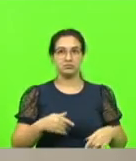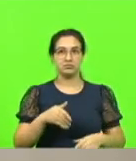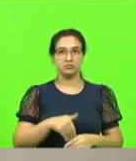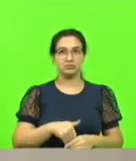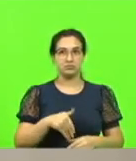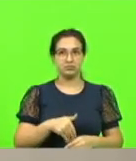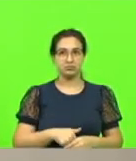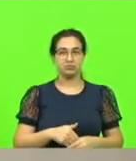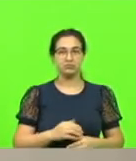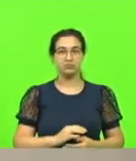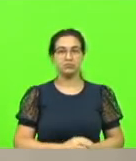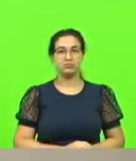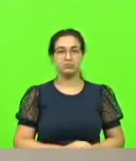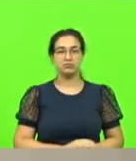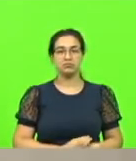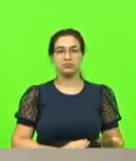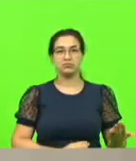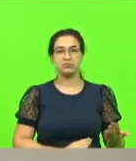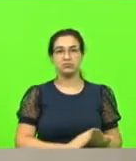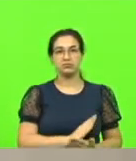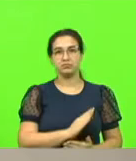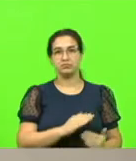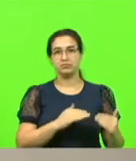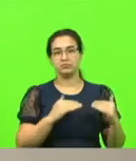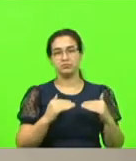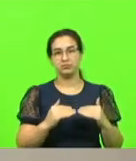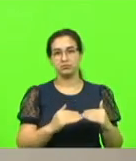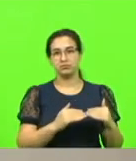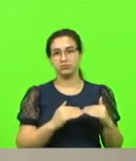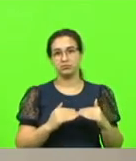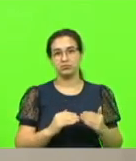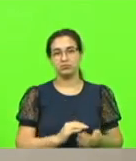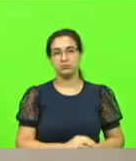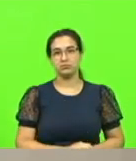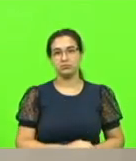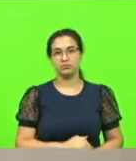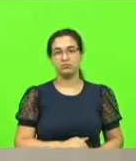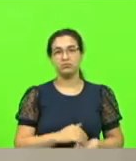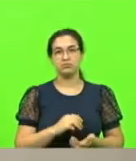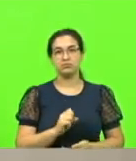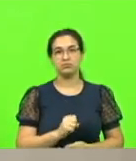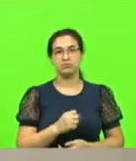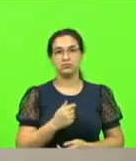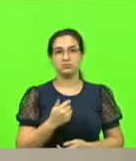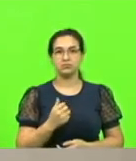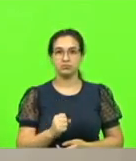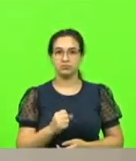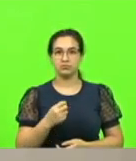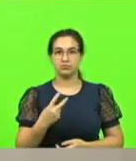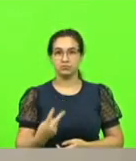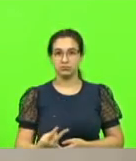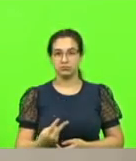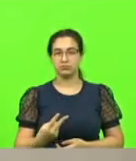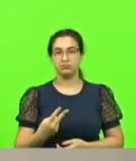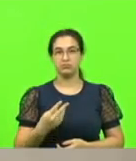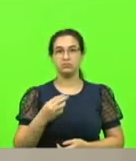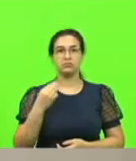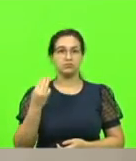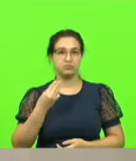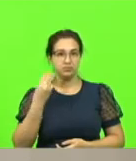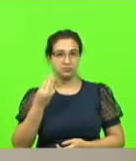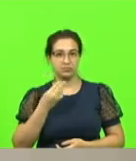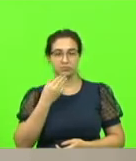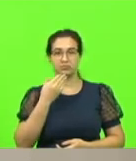que aprovam, permaneçam como se encontram. Aprovado por unanimidade. Moção 882, autor deputado Márcio Machado,